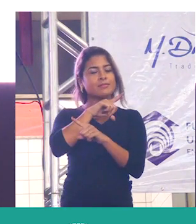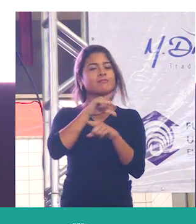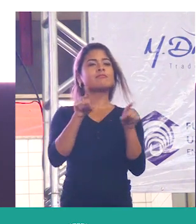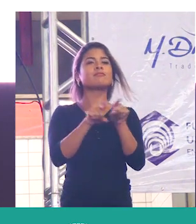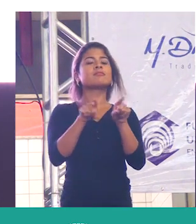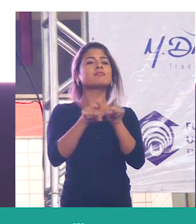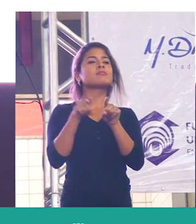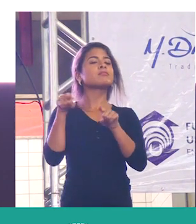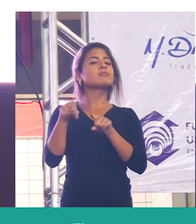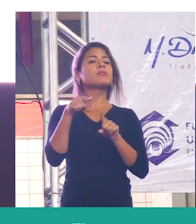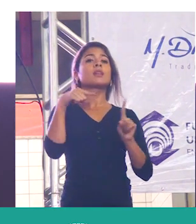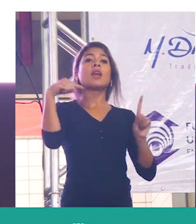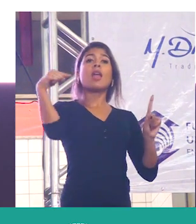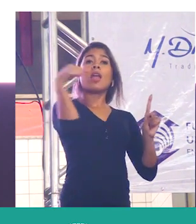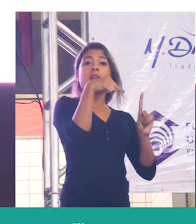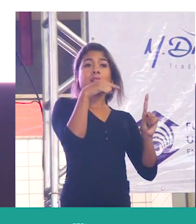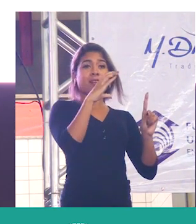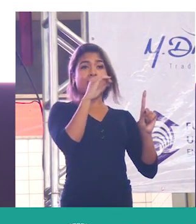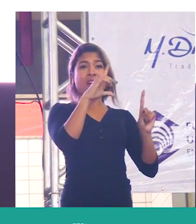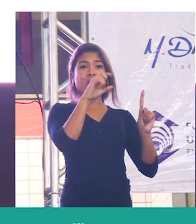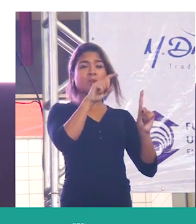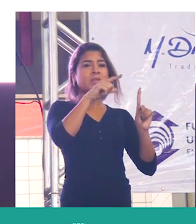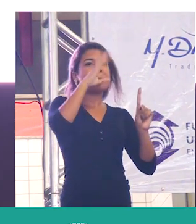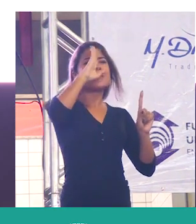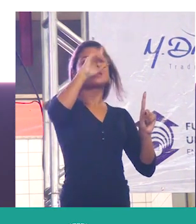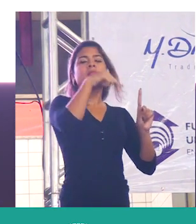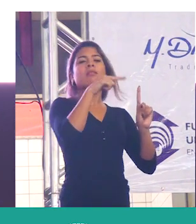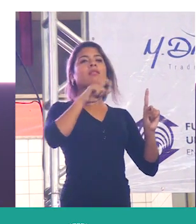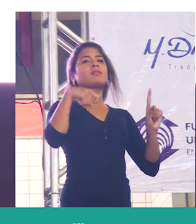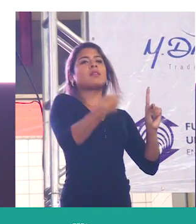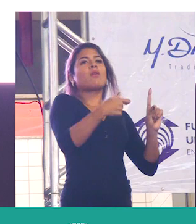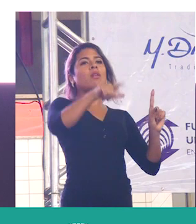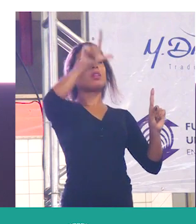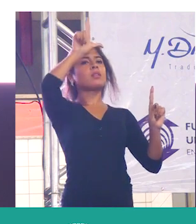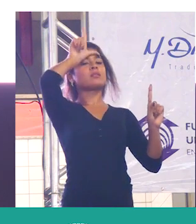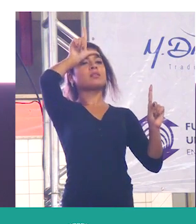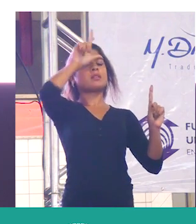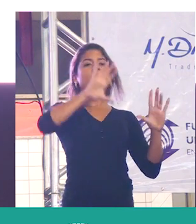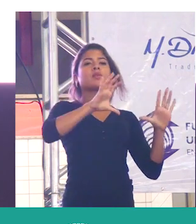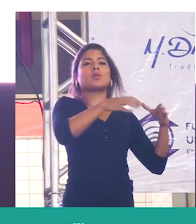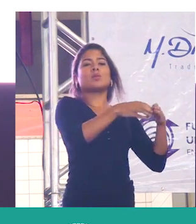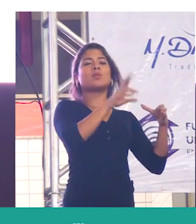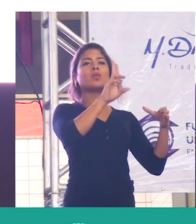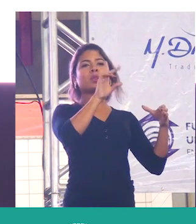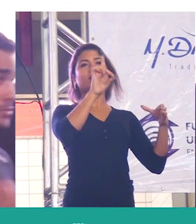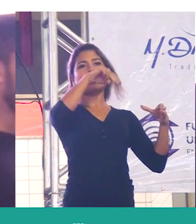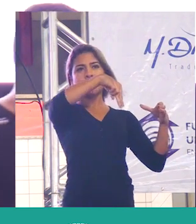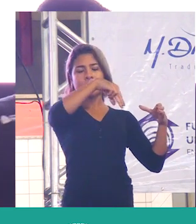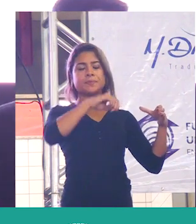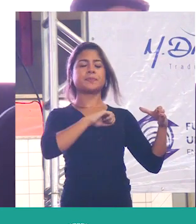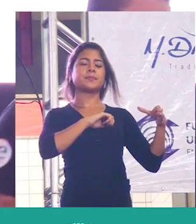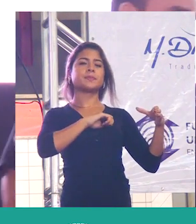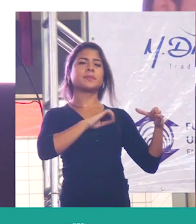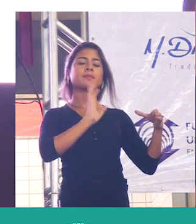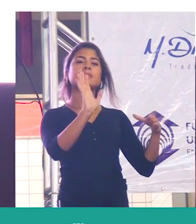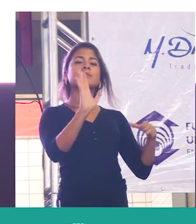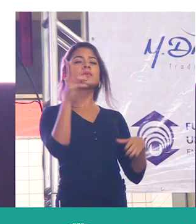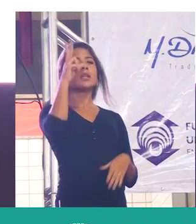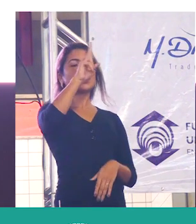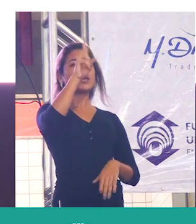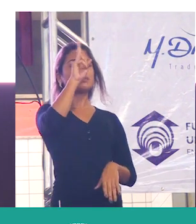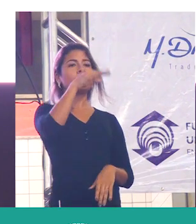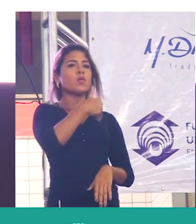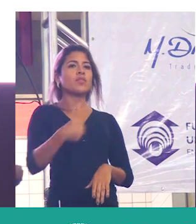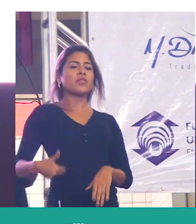principal líder dessa UDN, ok? Mas turma, daqueles governos que eu apresentei a vocês há